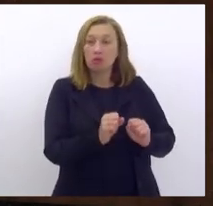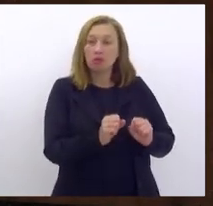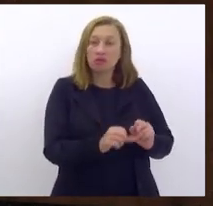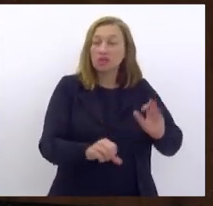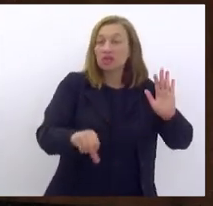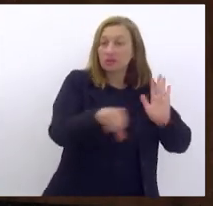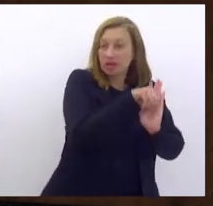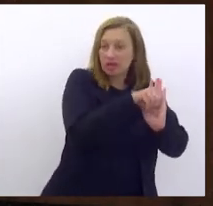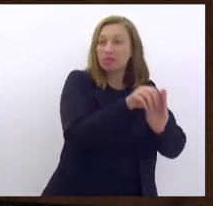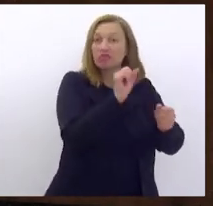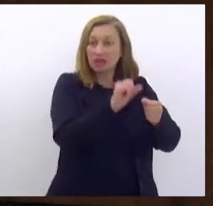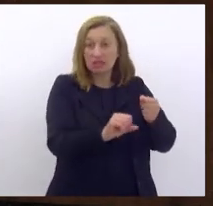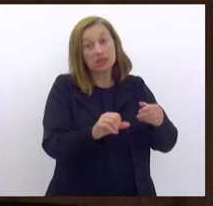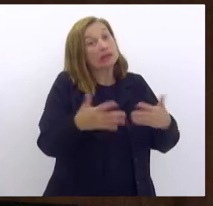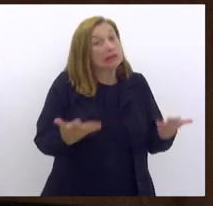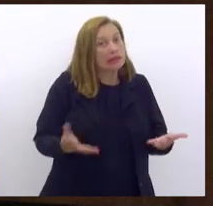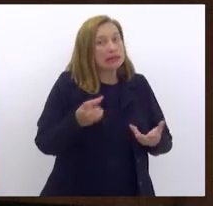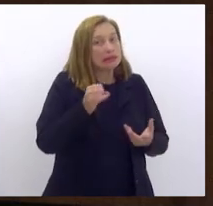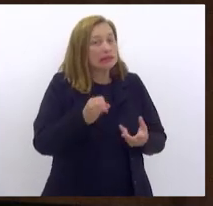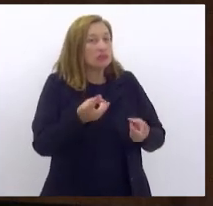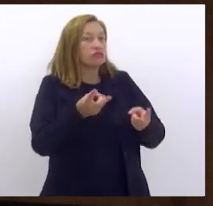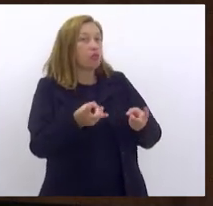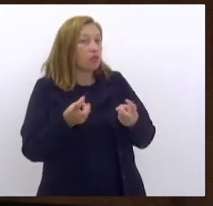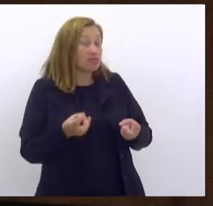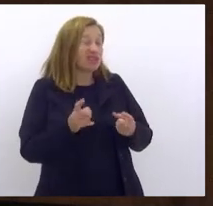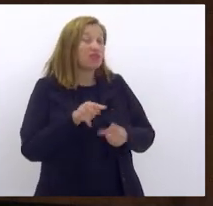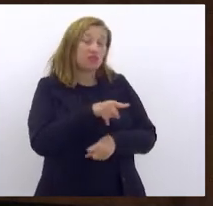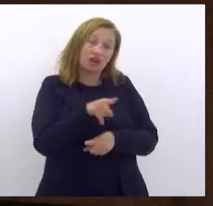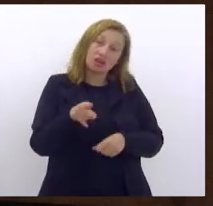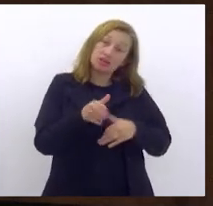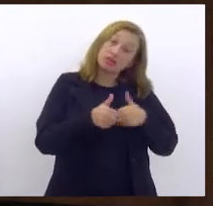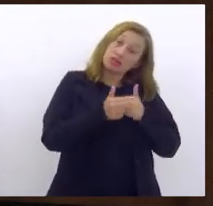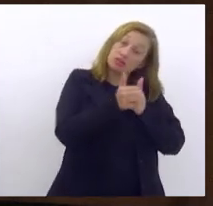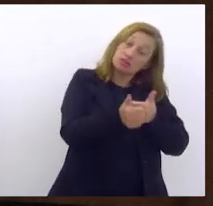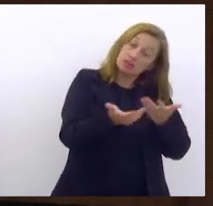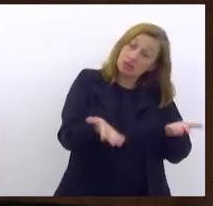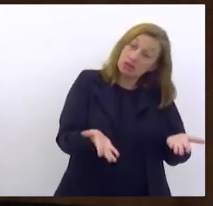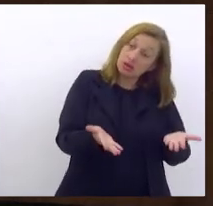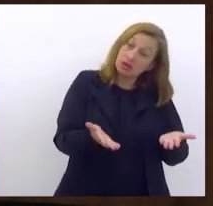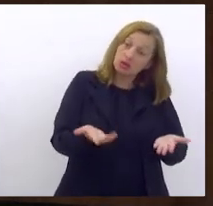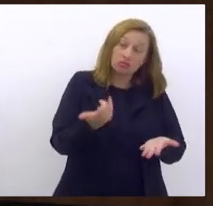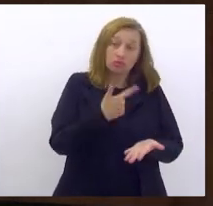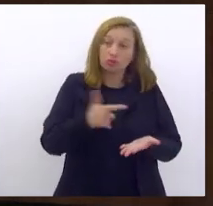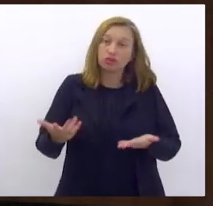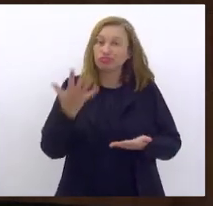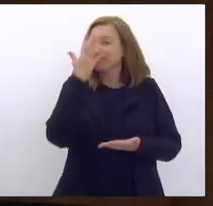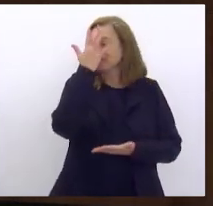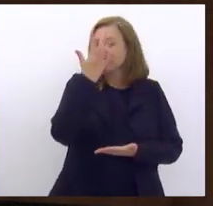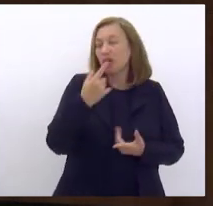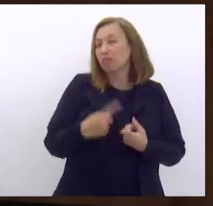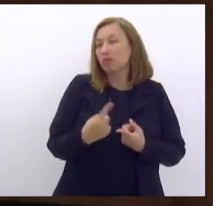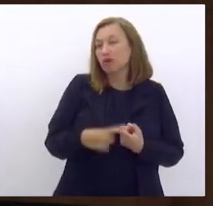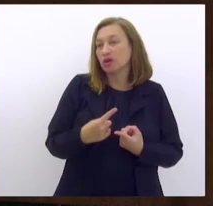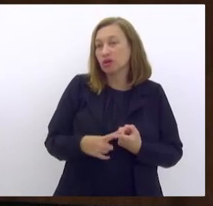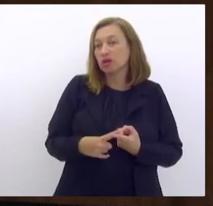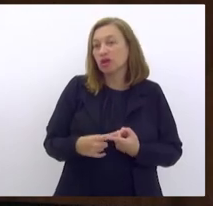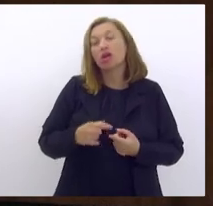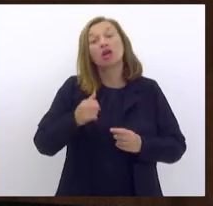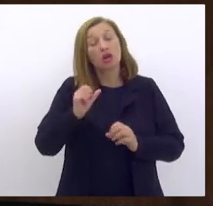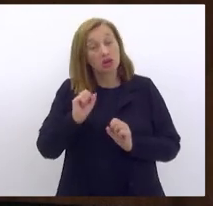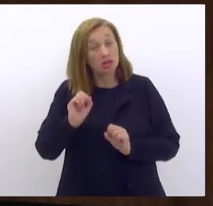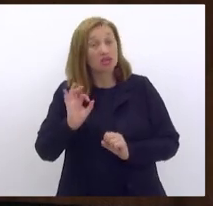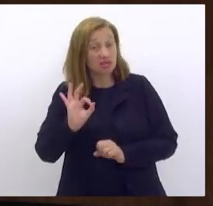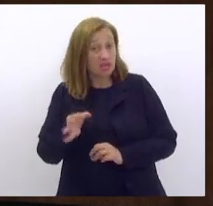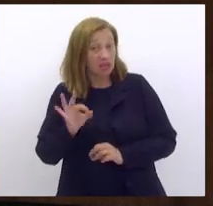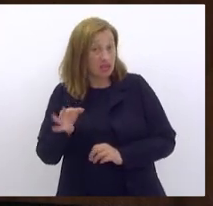cometer um crime, se a gente for por essa lógica e por esse caminho, não vai ter mais carnaval, porque eu quase posso